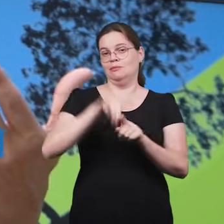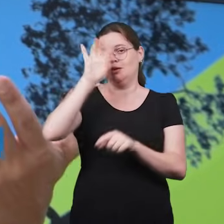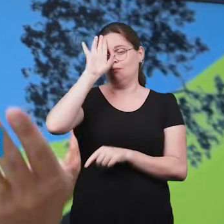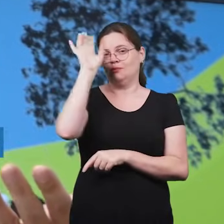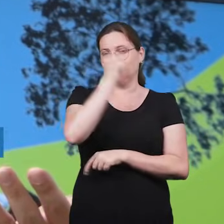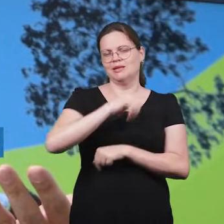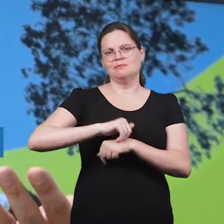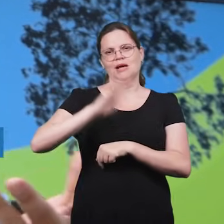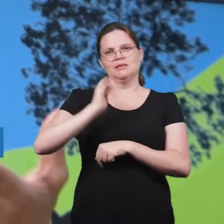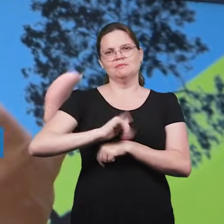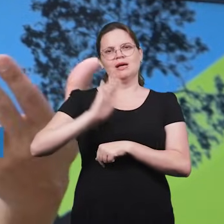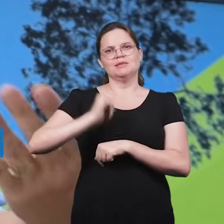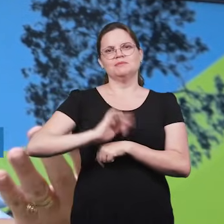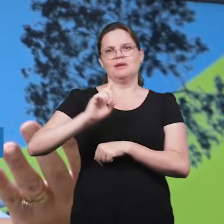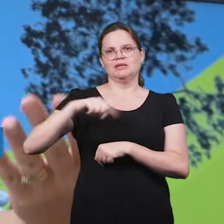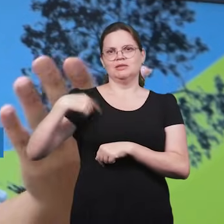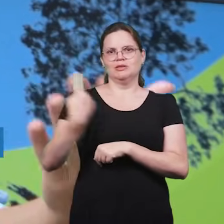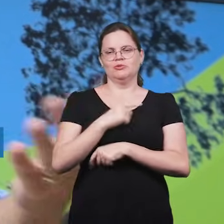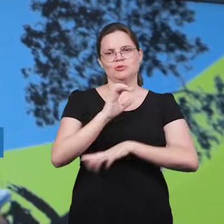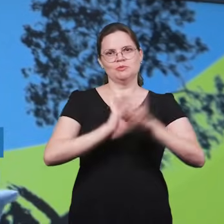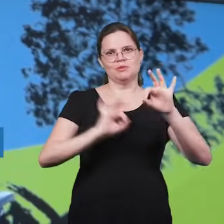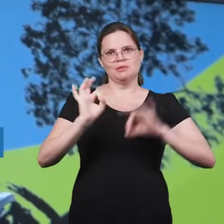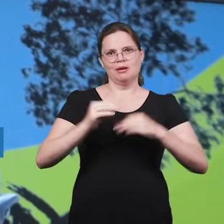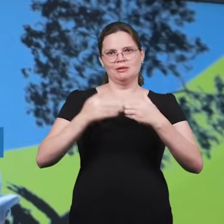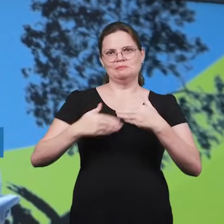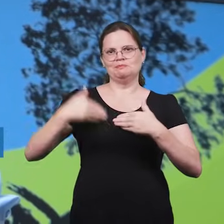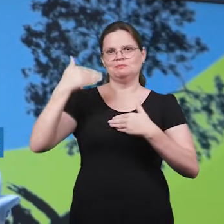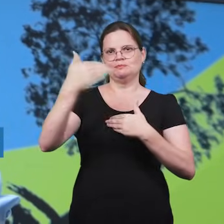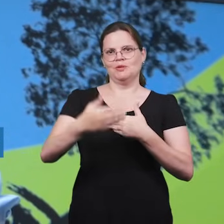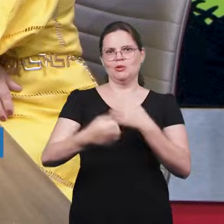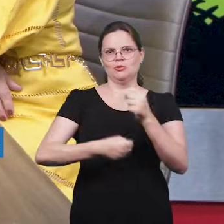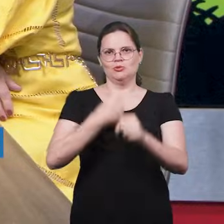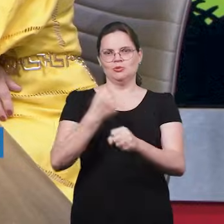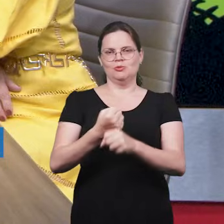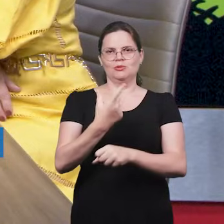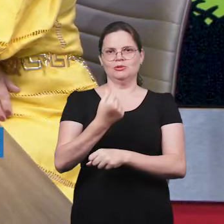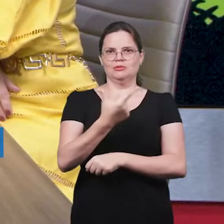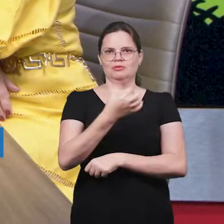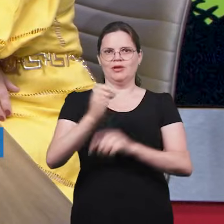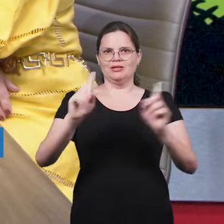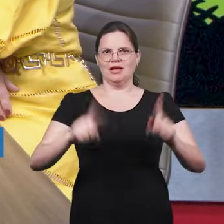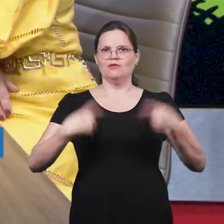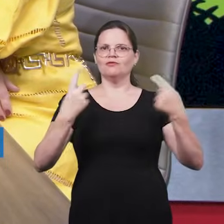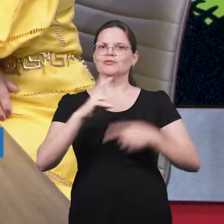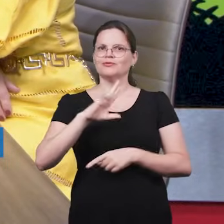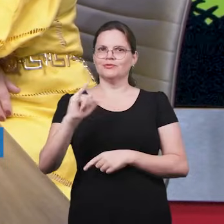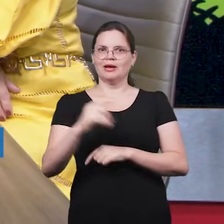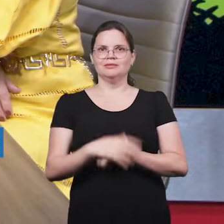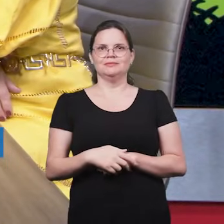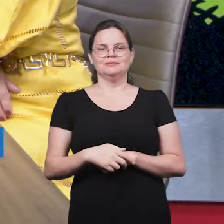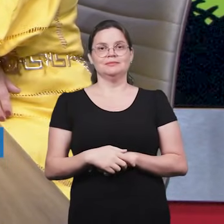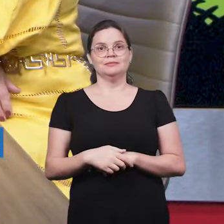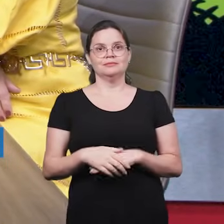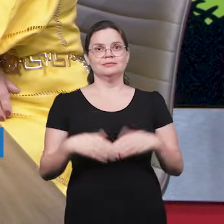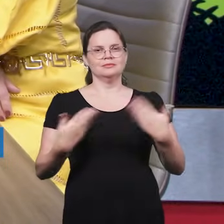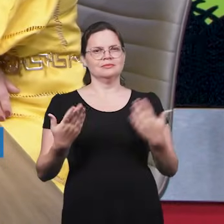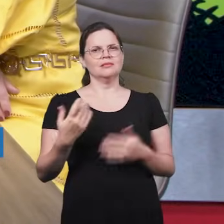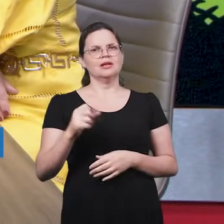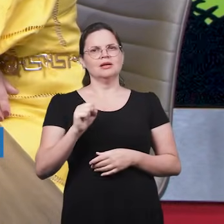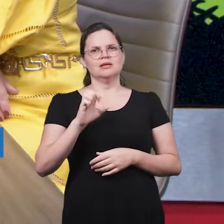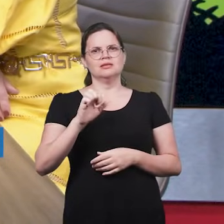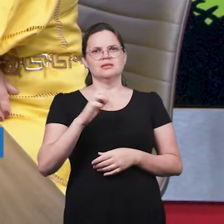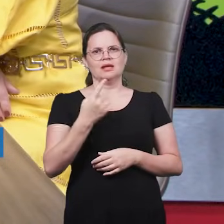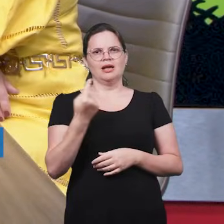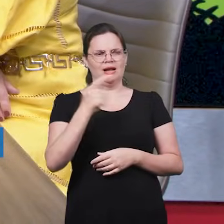nos preparando para os desafios de 2026, não é isso? E será, Kézia, que eles lembram os temas que